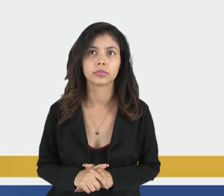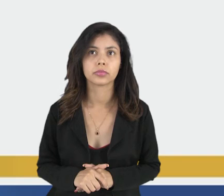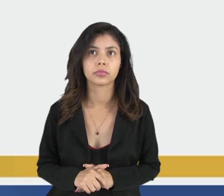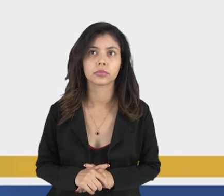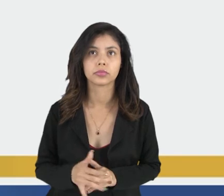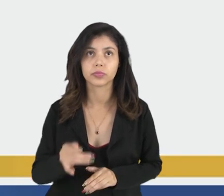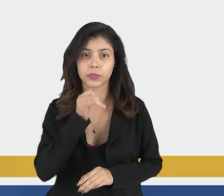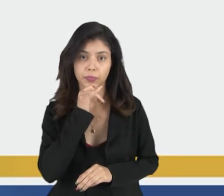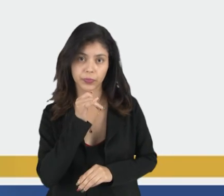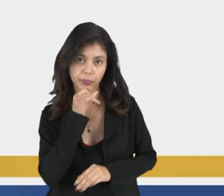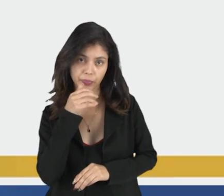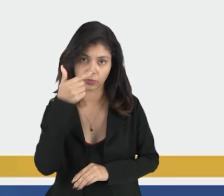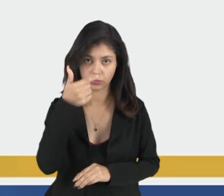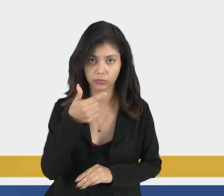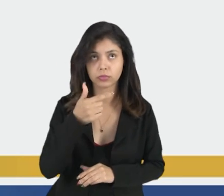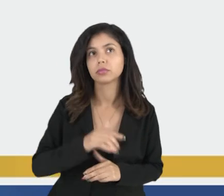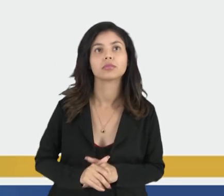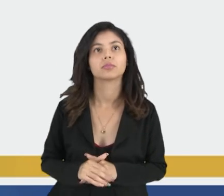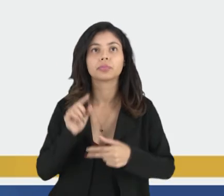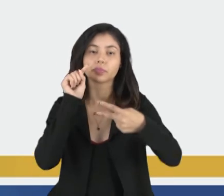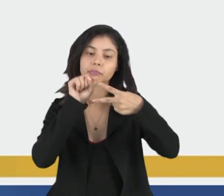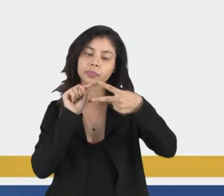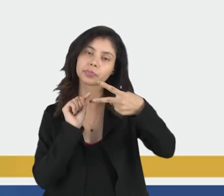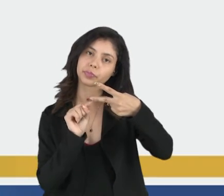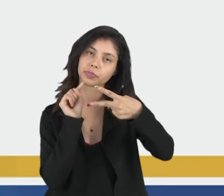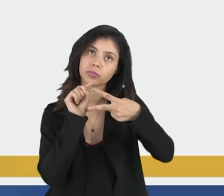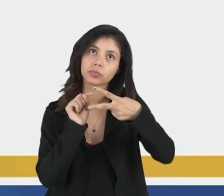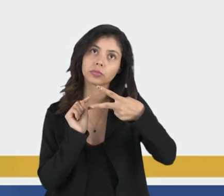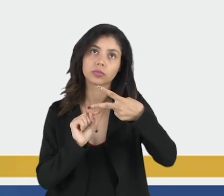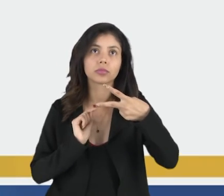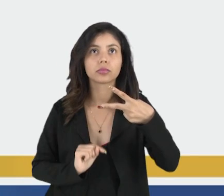Vamos ao exemplo 2. Duas circunferências são